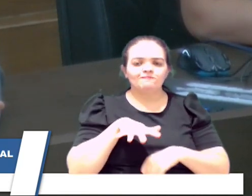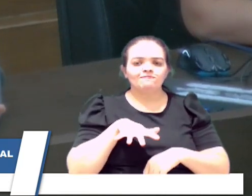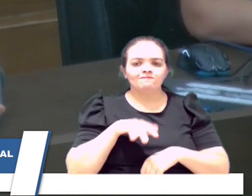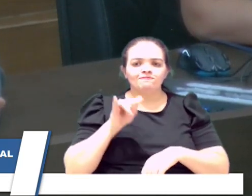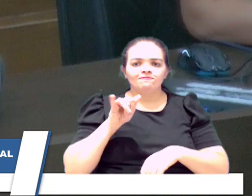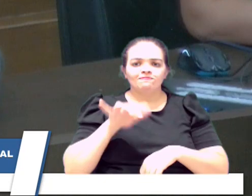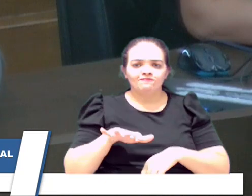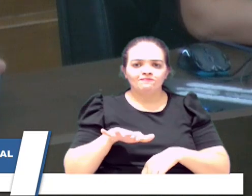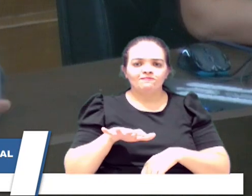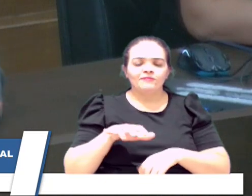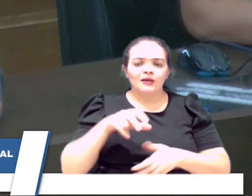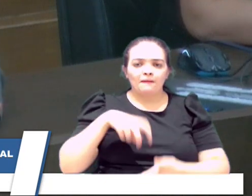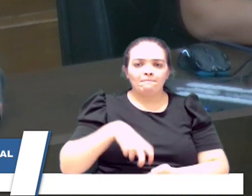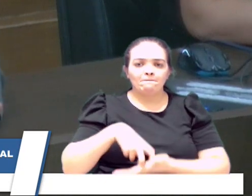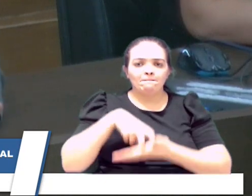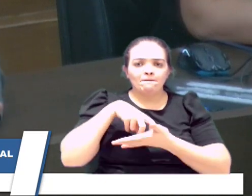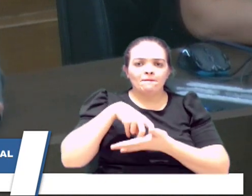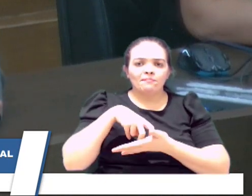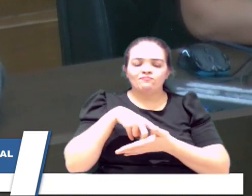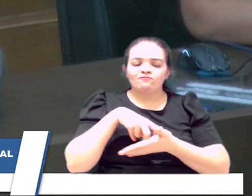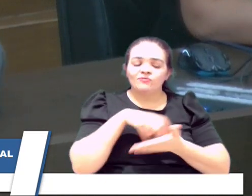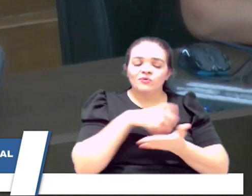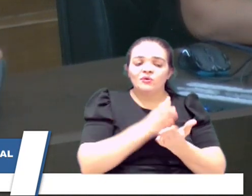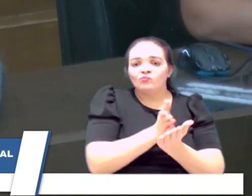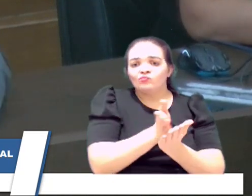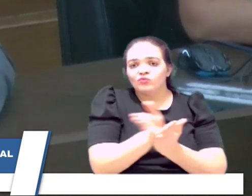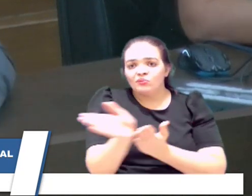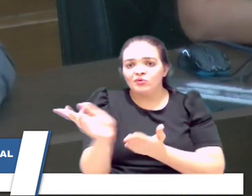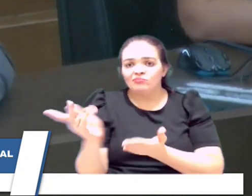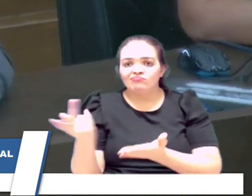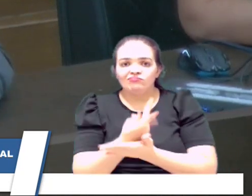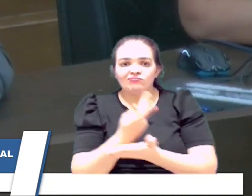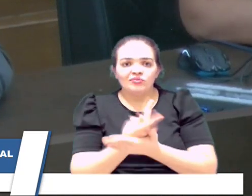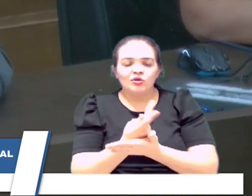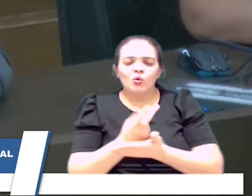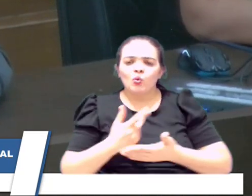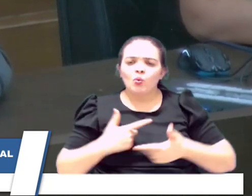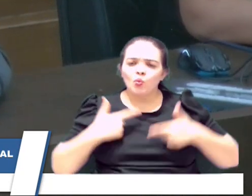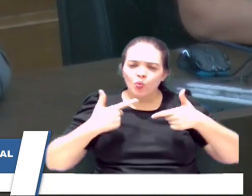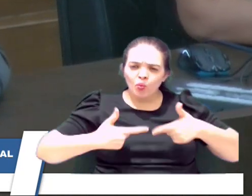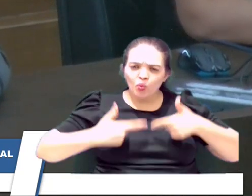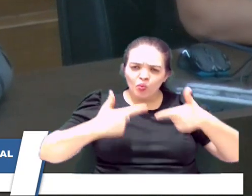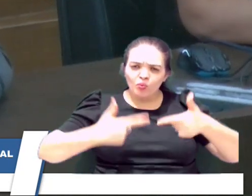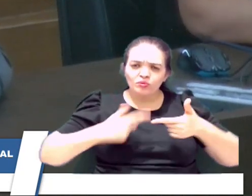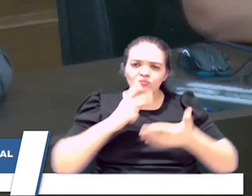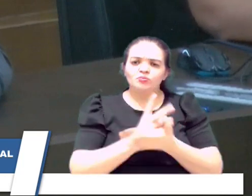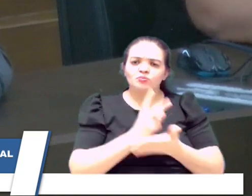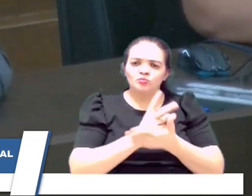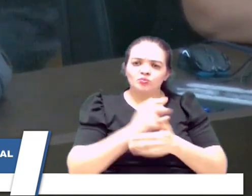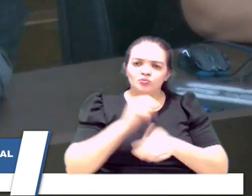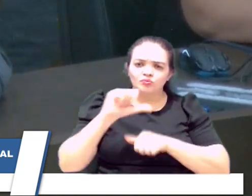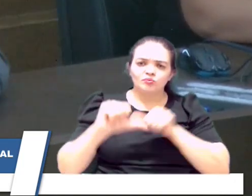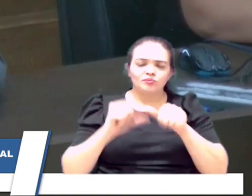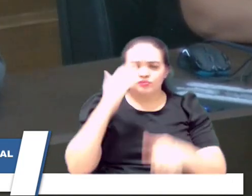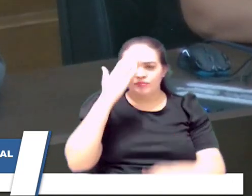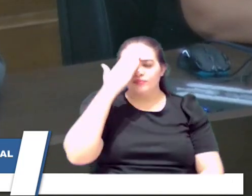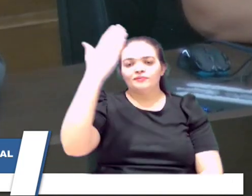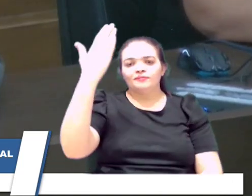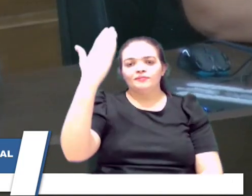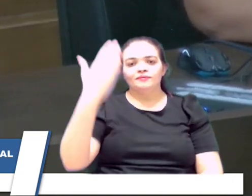persecução penal estão na direção errada. Então, continuamos lutando para mudar isso. Obrigado.